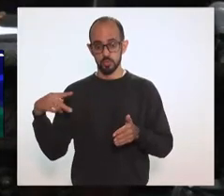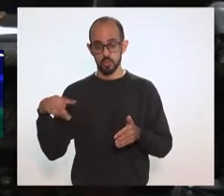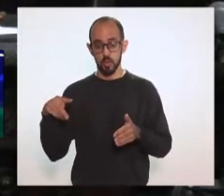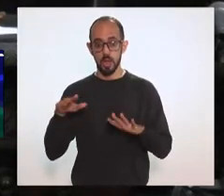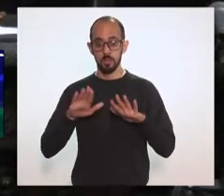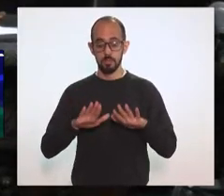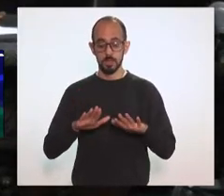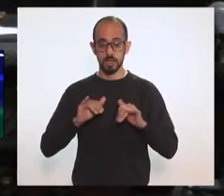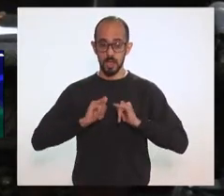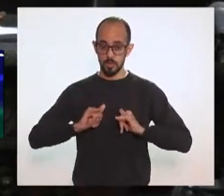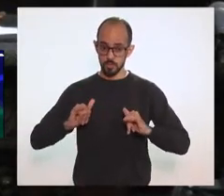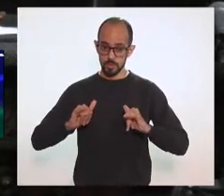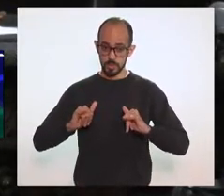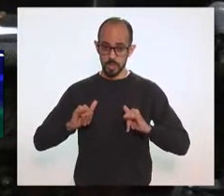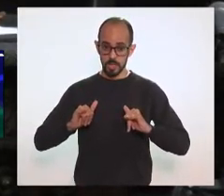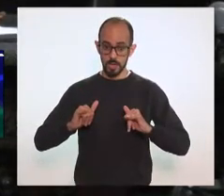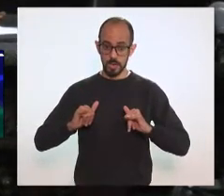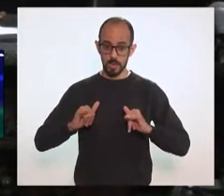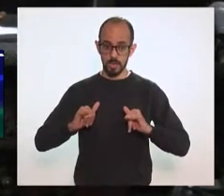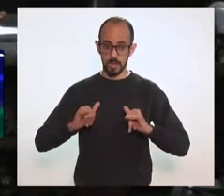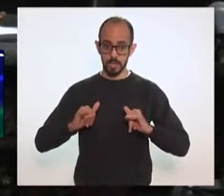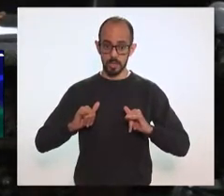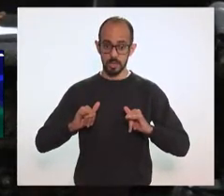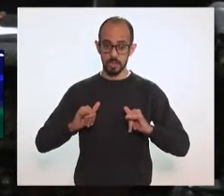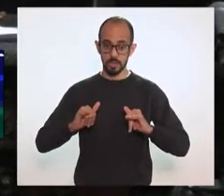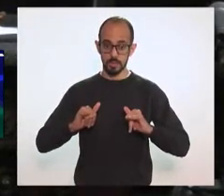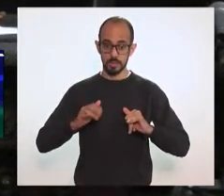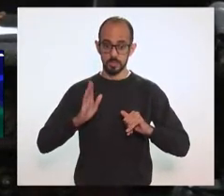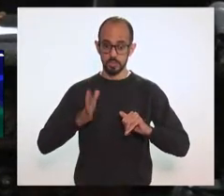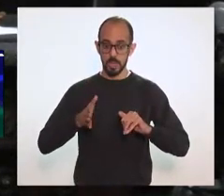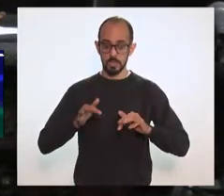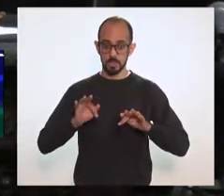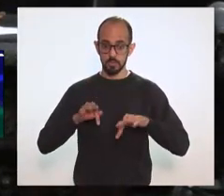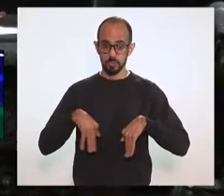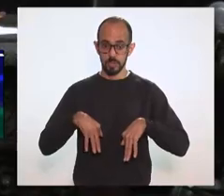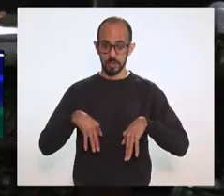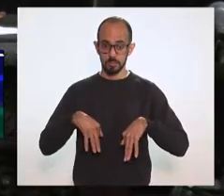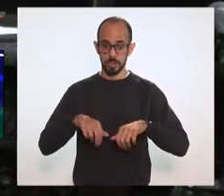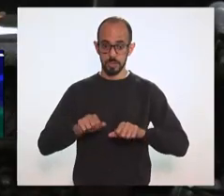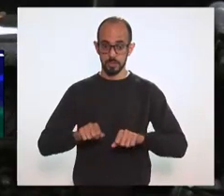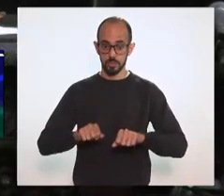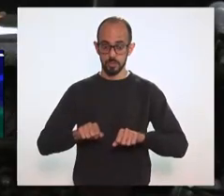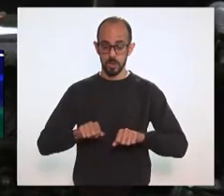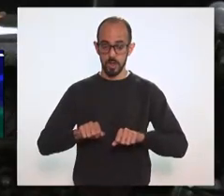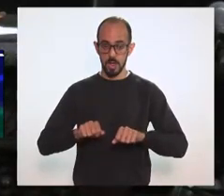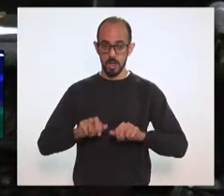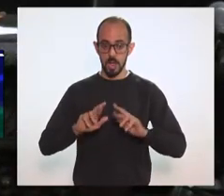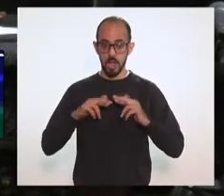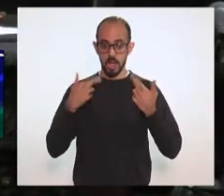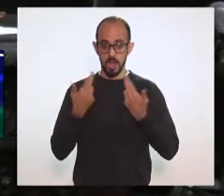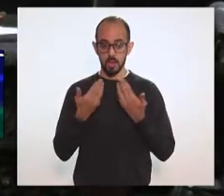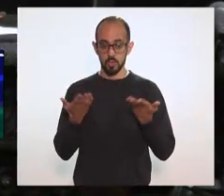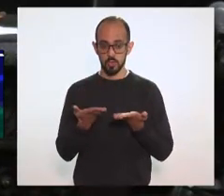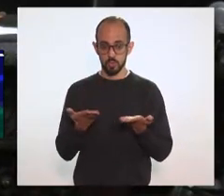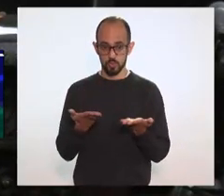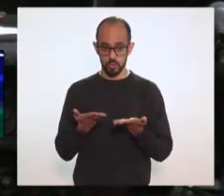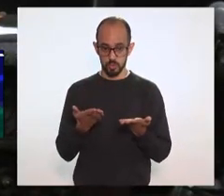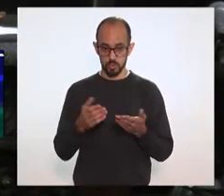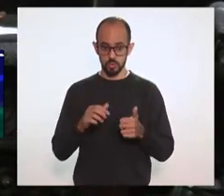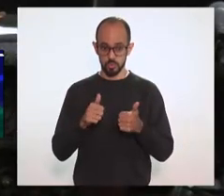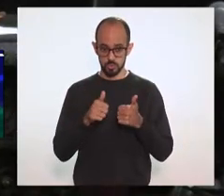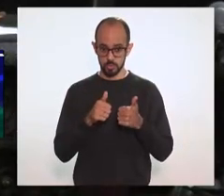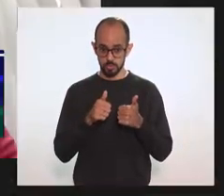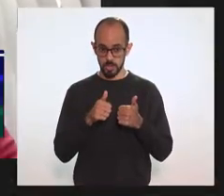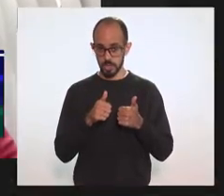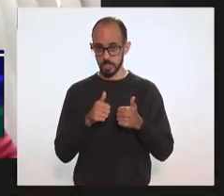só avisando que é isso, já estamos terminando a sessão plenária de hoje. Tá, deputada Célia Jordão? Ok?